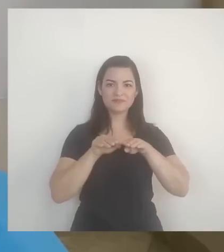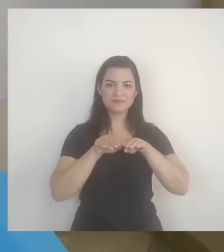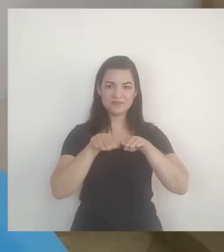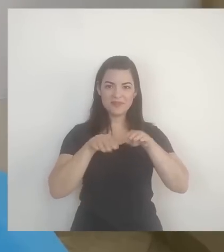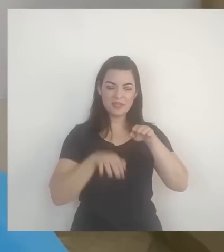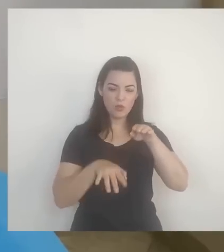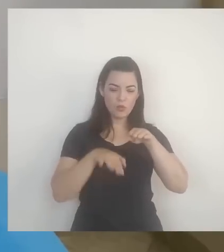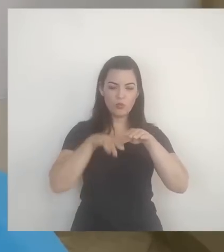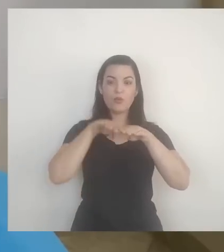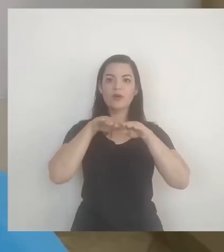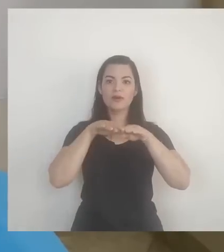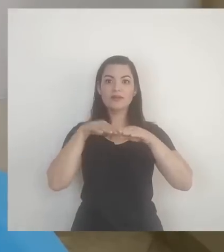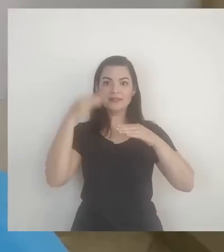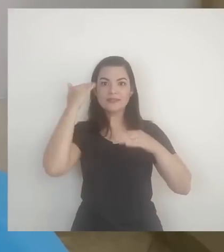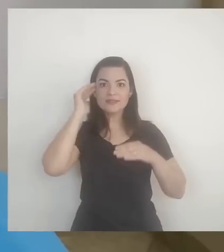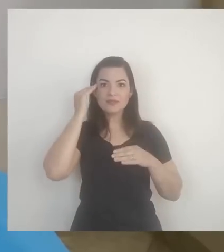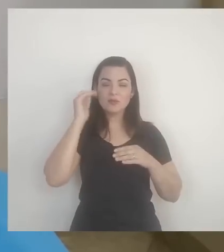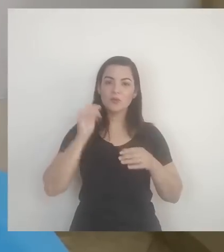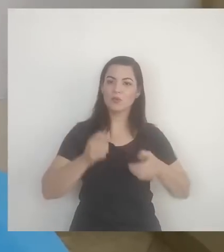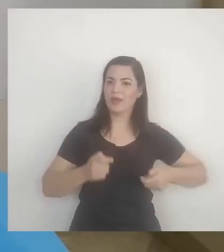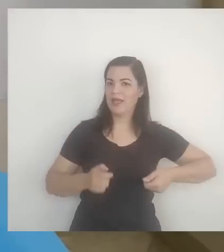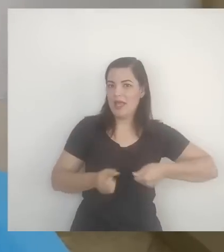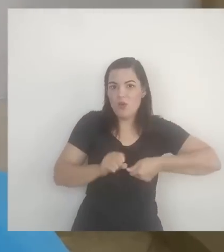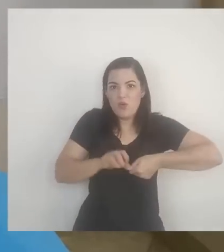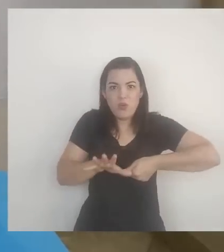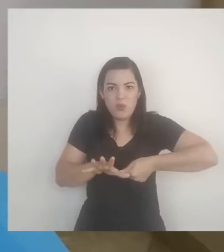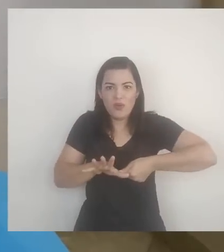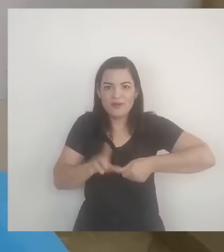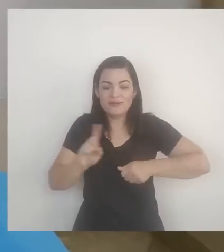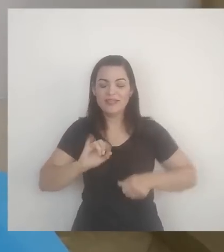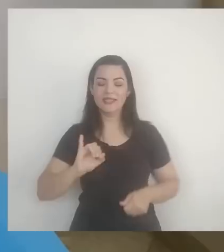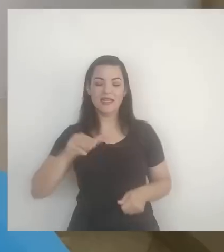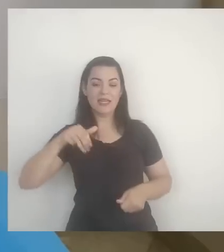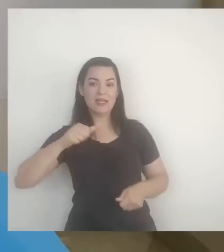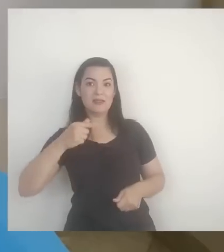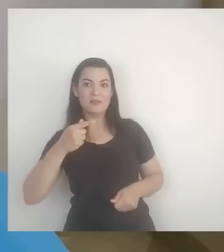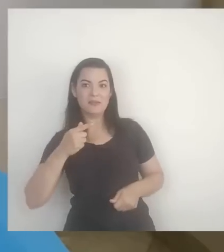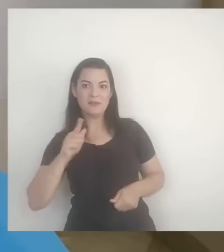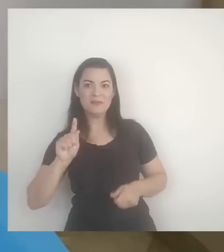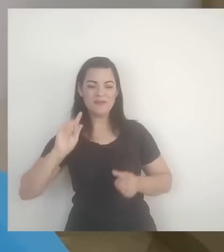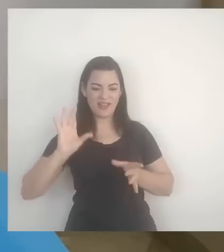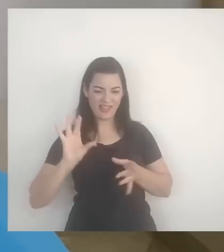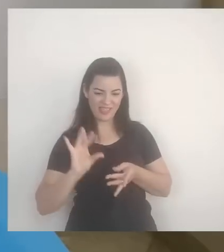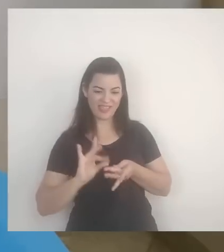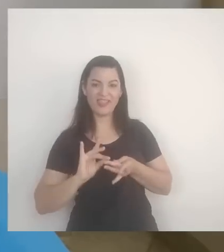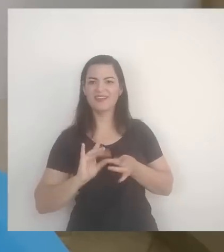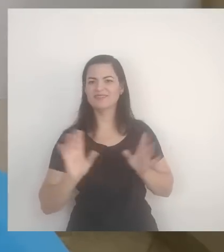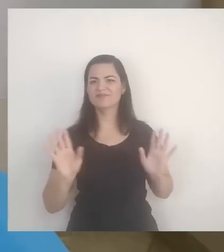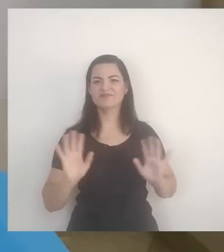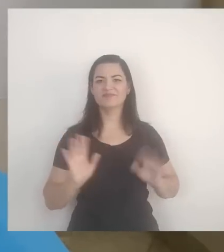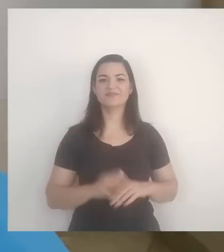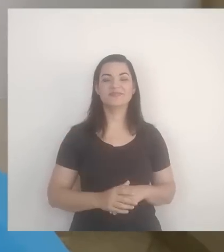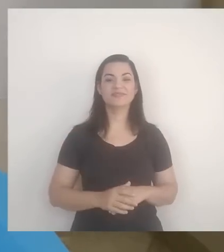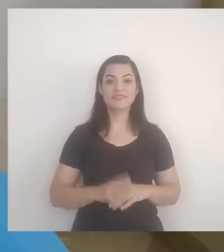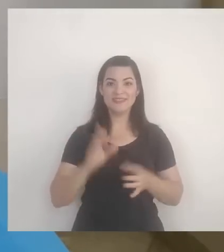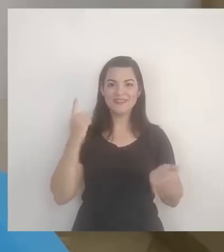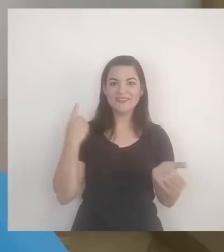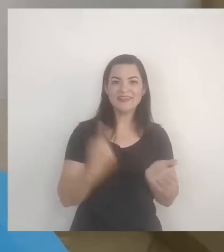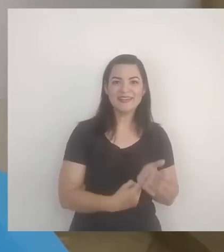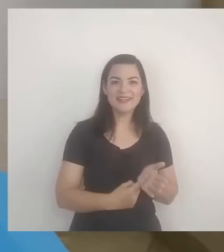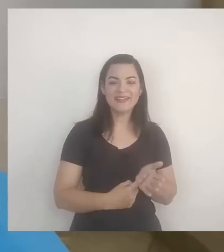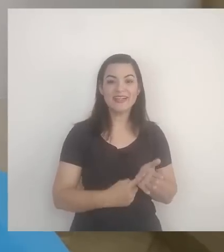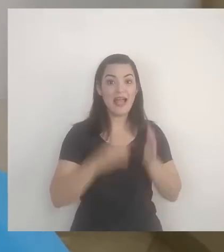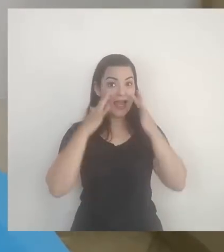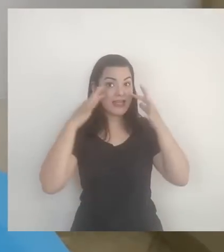subir. Não é lanterna, não é superino. Combinado? Então fiquem atentos que